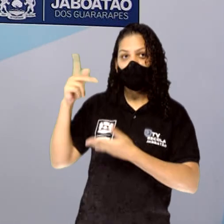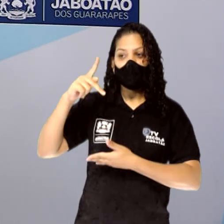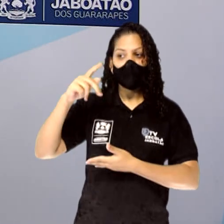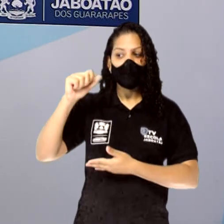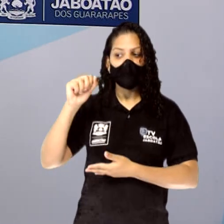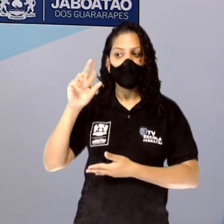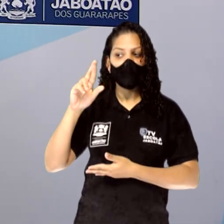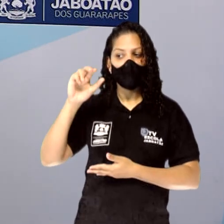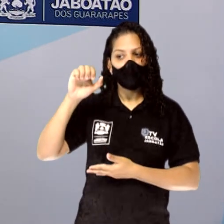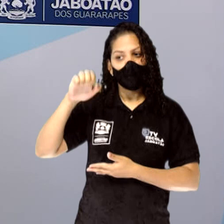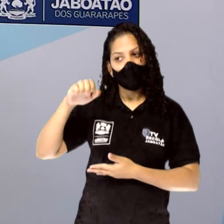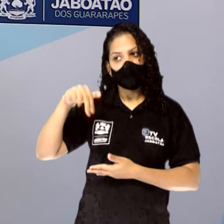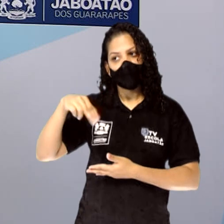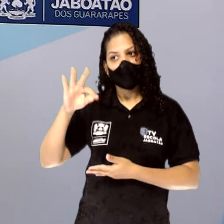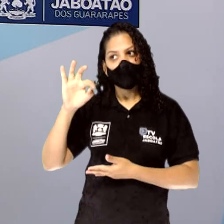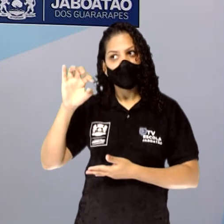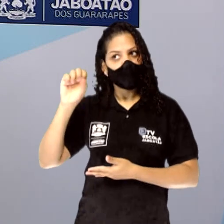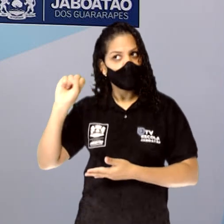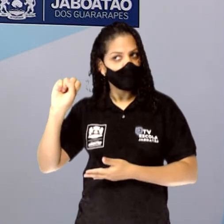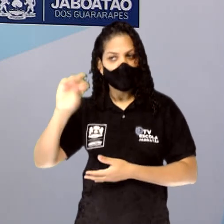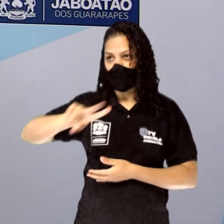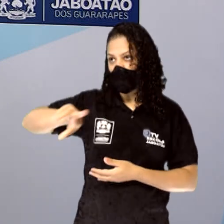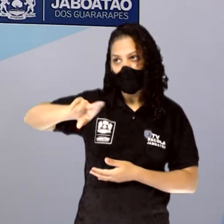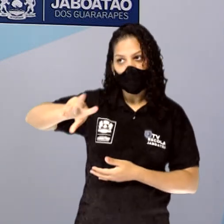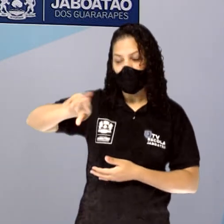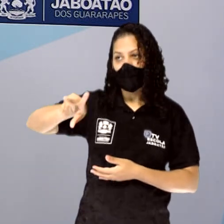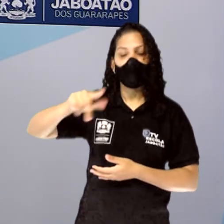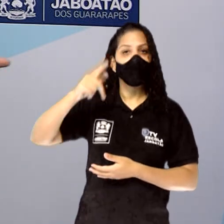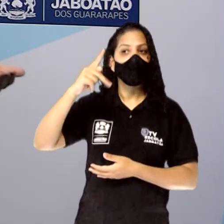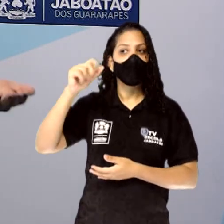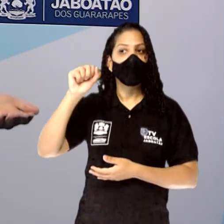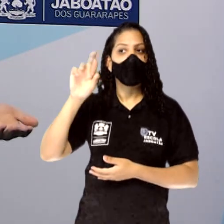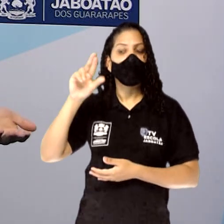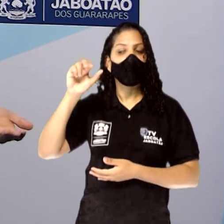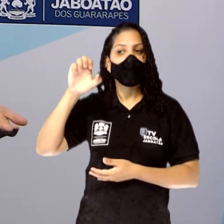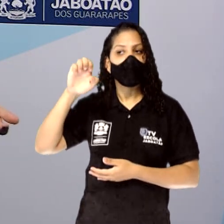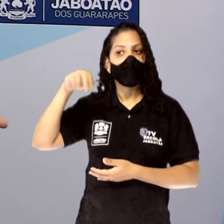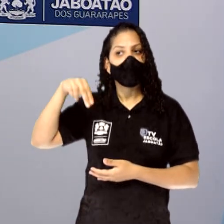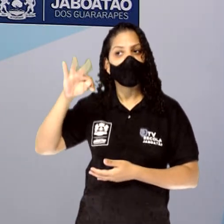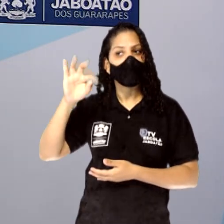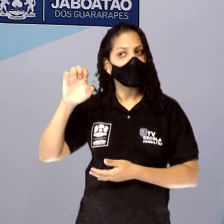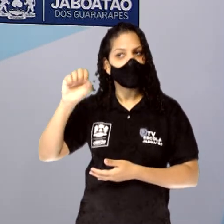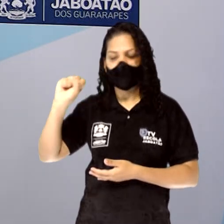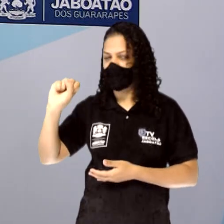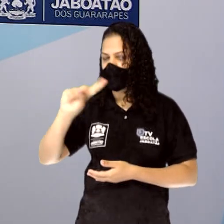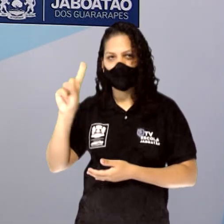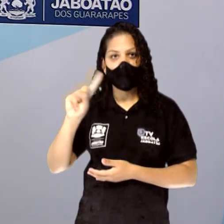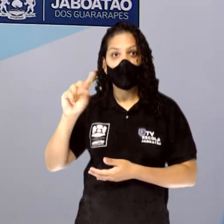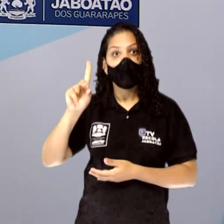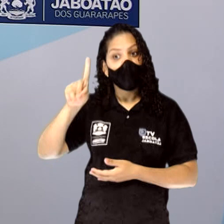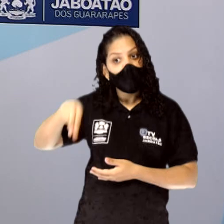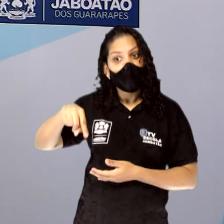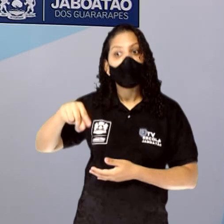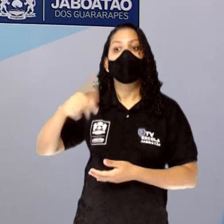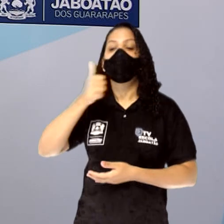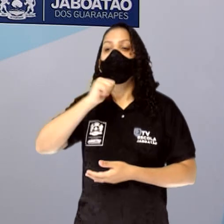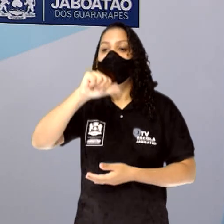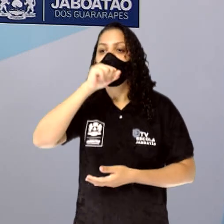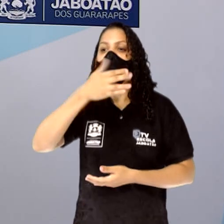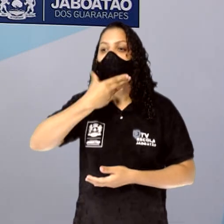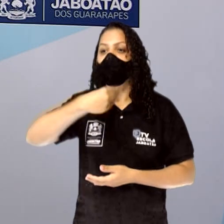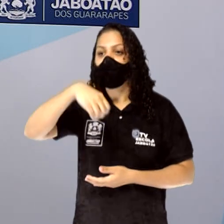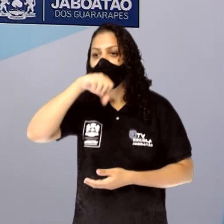Parents. No caso de parents, não são parentes, e sim pais,